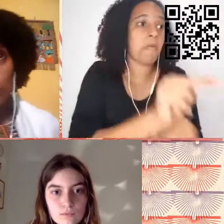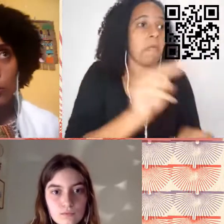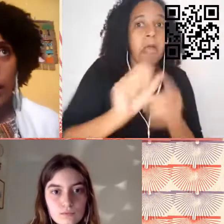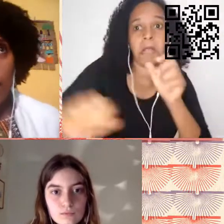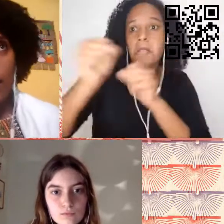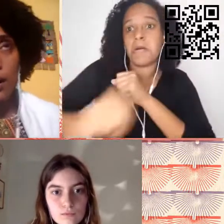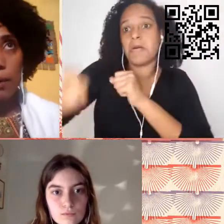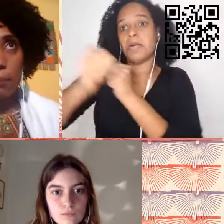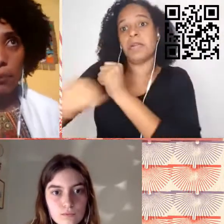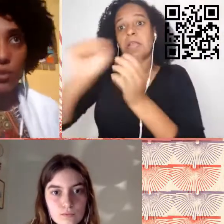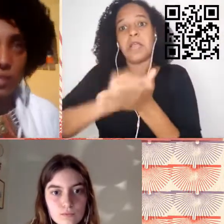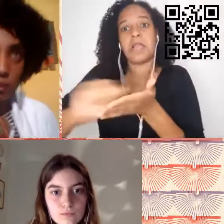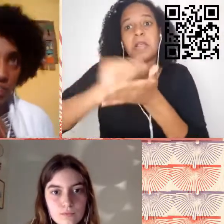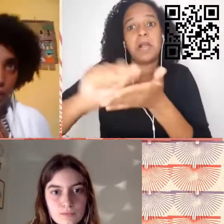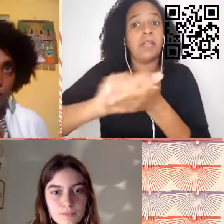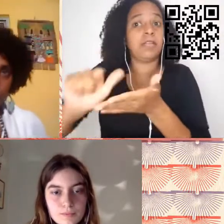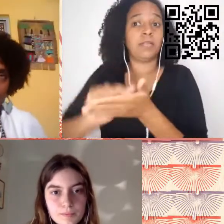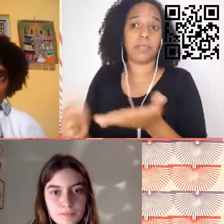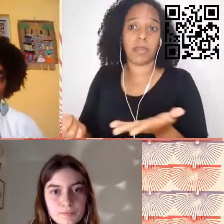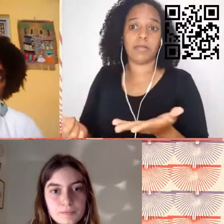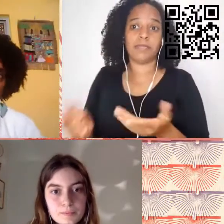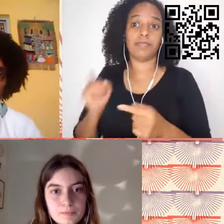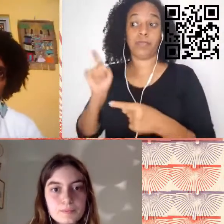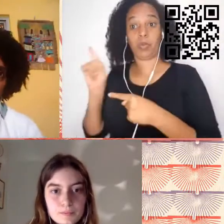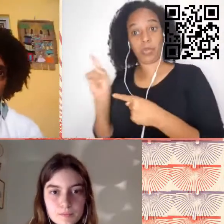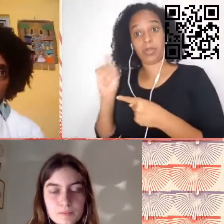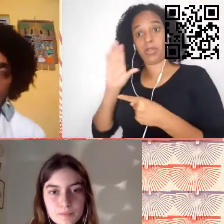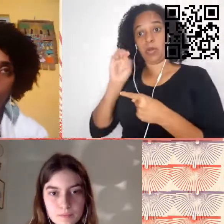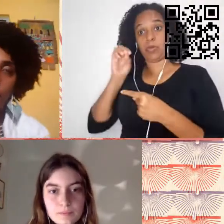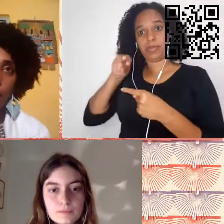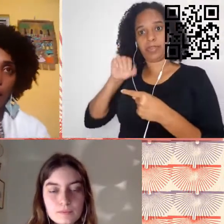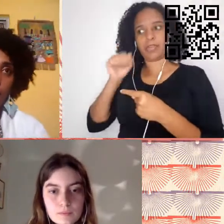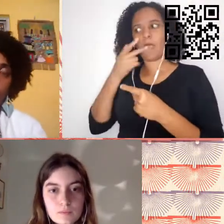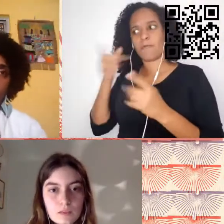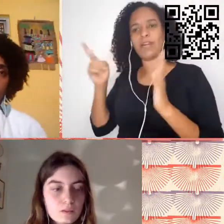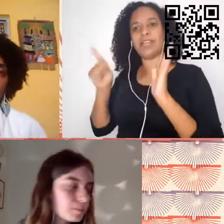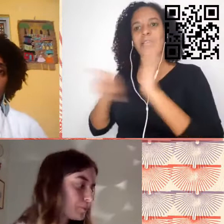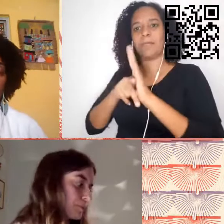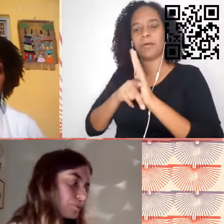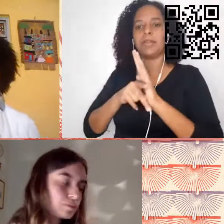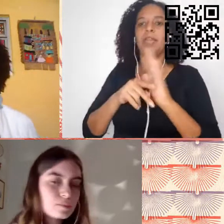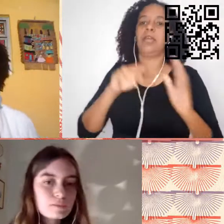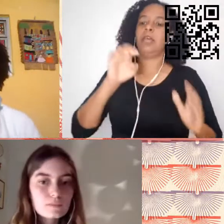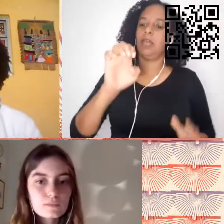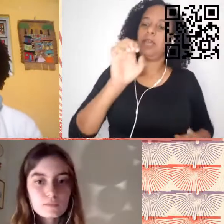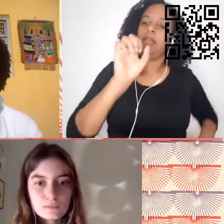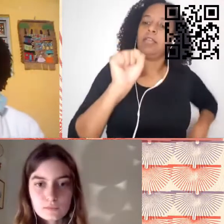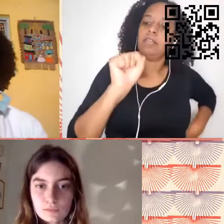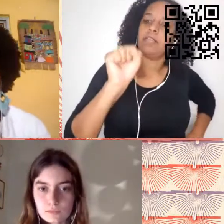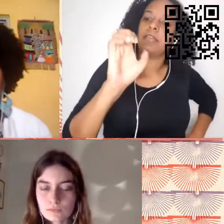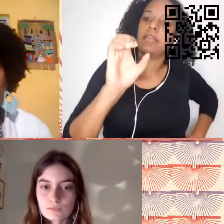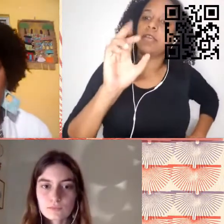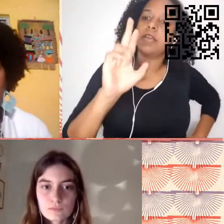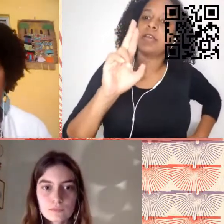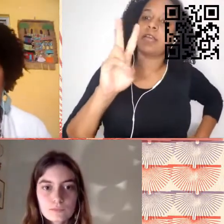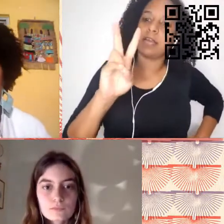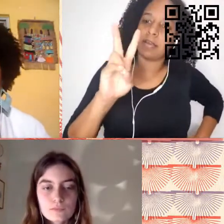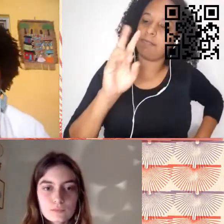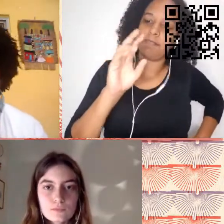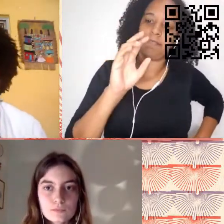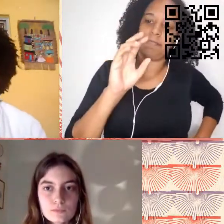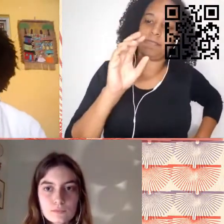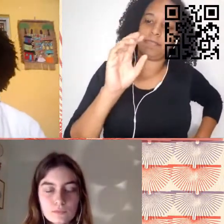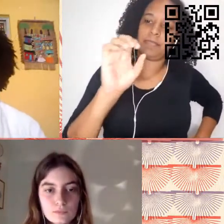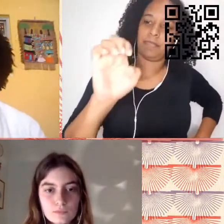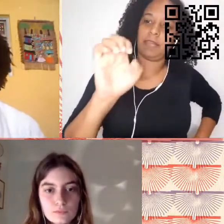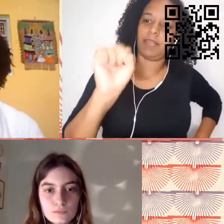Então, quando a Conceição Evaristo traz esse conceito da escrevivência, e até mesmo Kut, que é um autor super incrível,